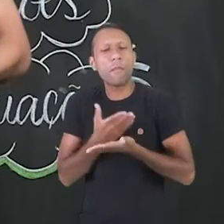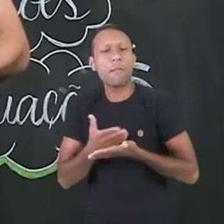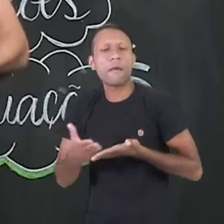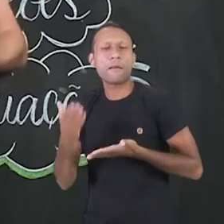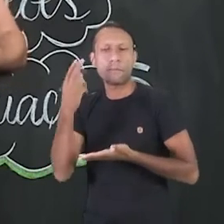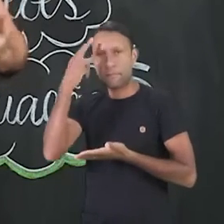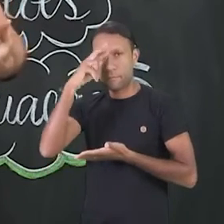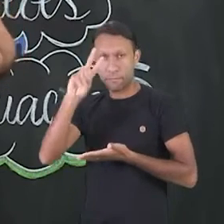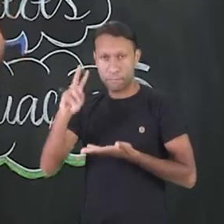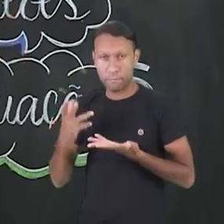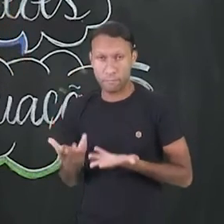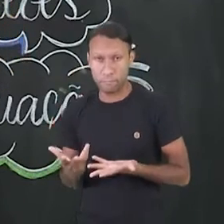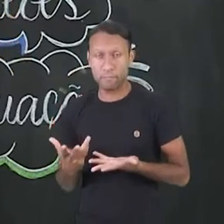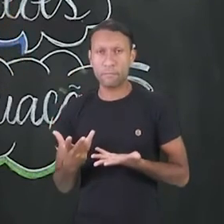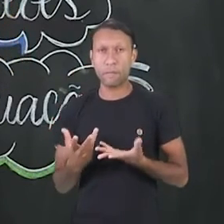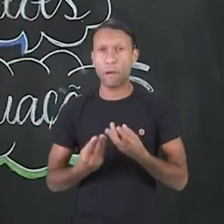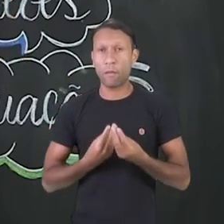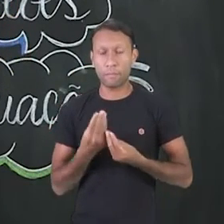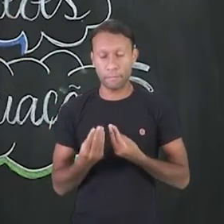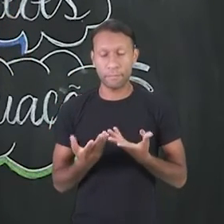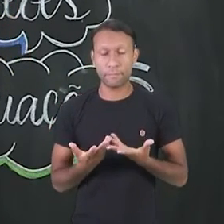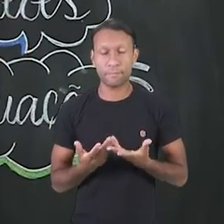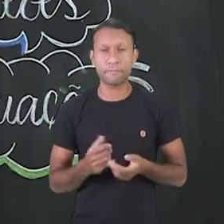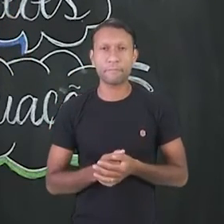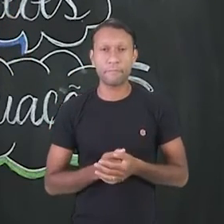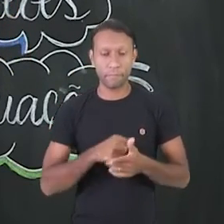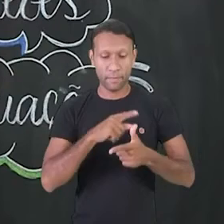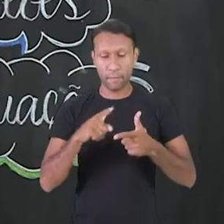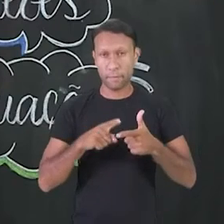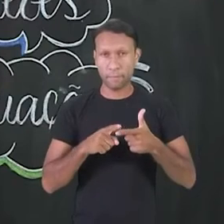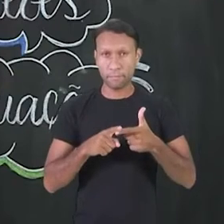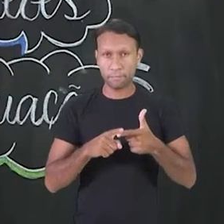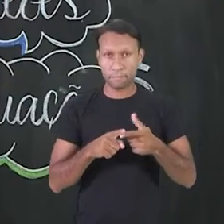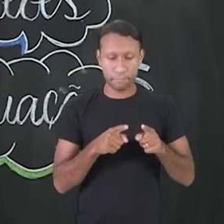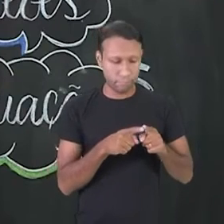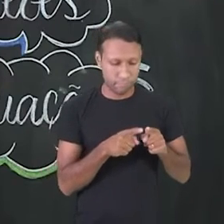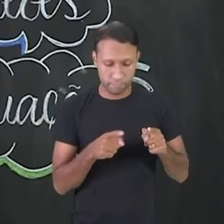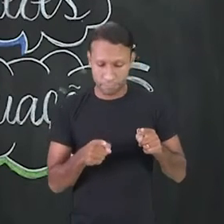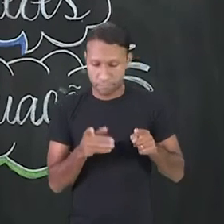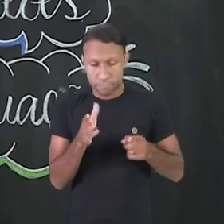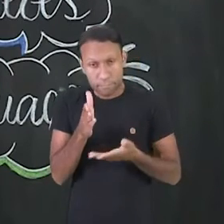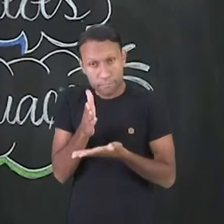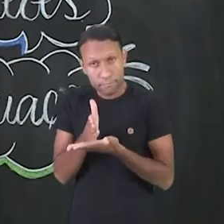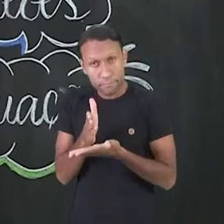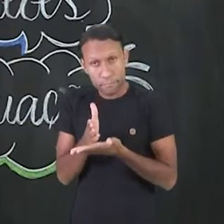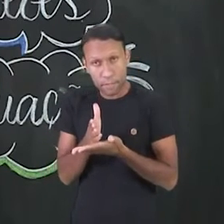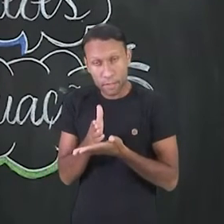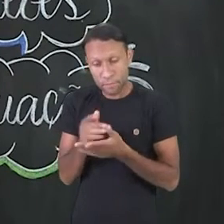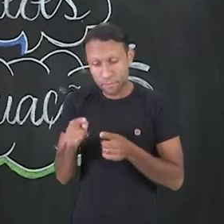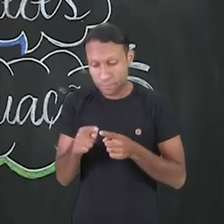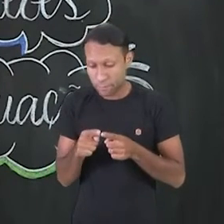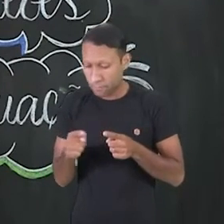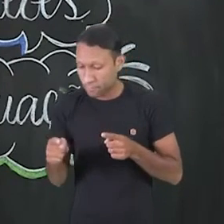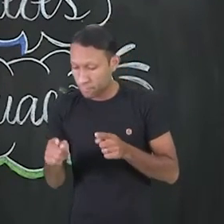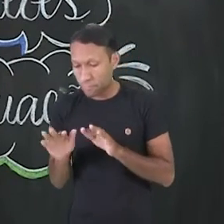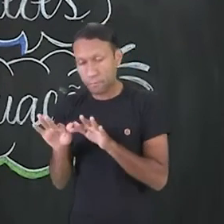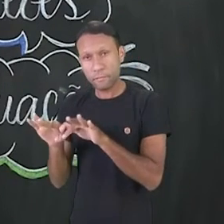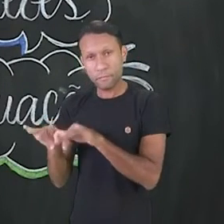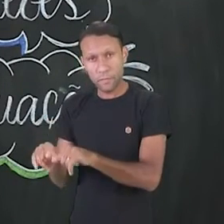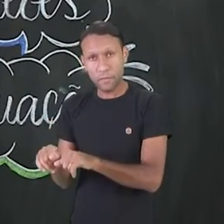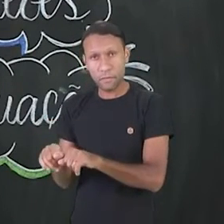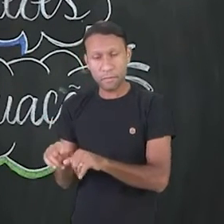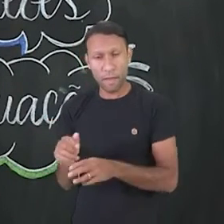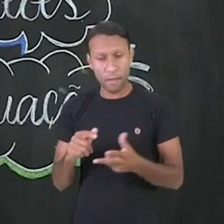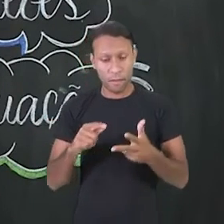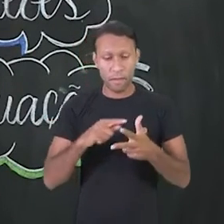a contação inicial da história, como tudo começa. Eu tenho o meio e eu tenho o fim. Claro que essas 3 partes parecem